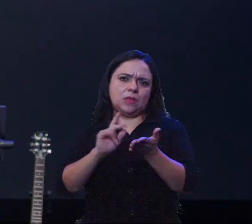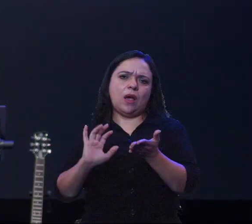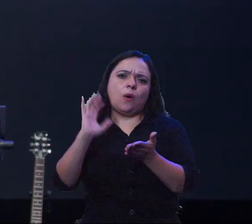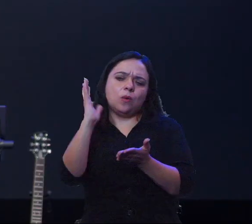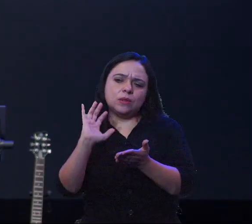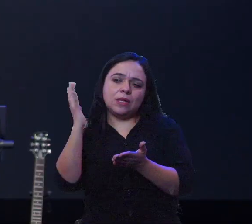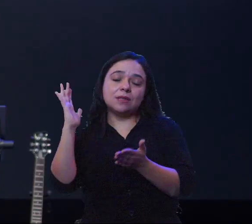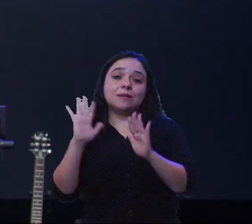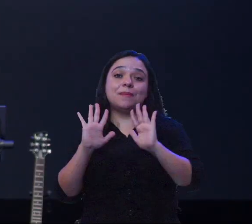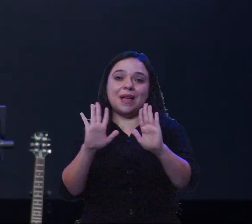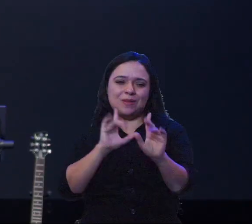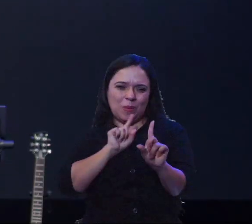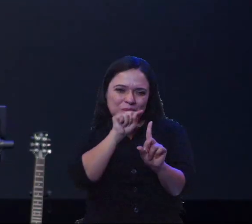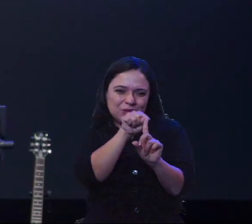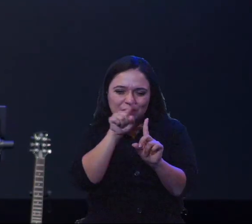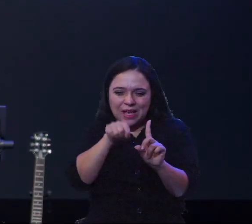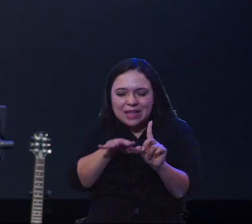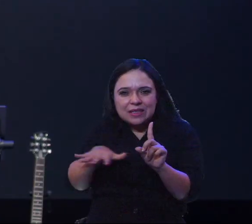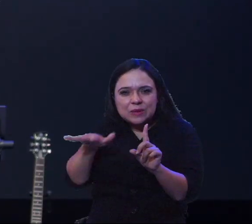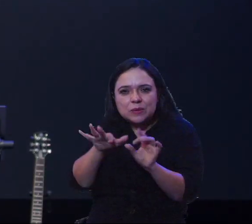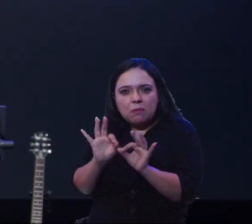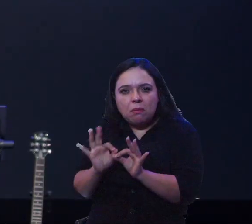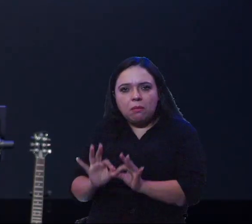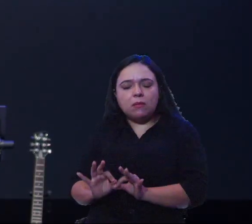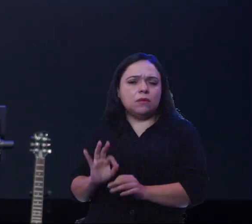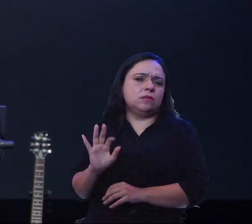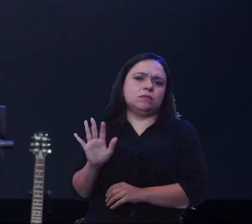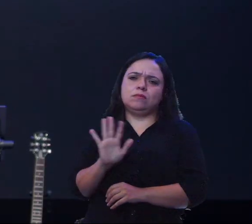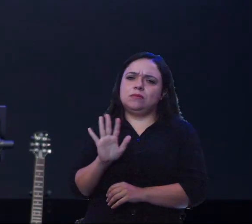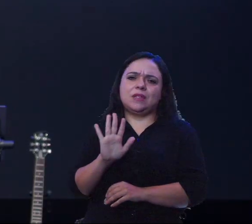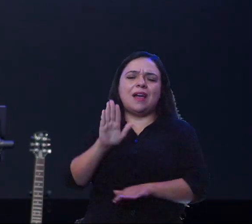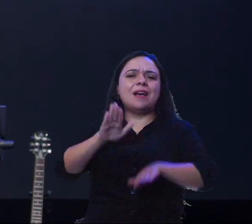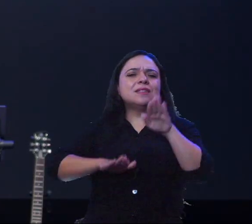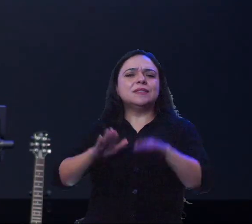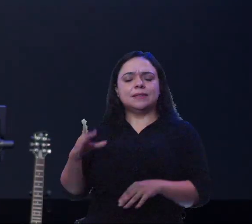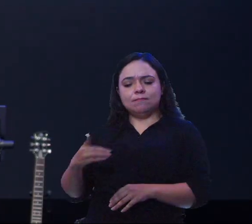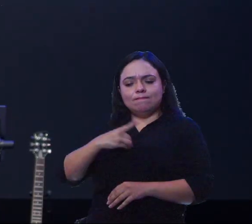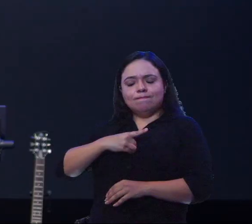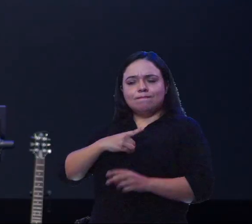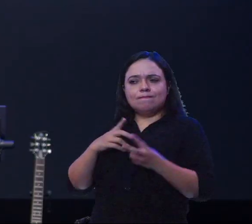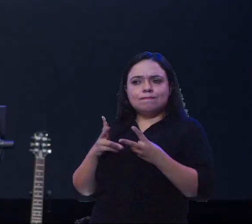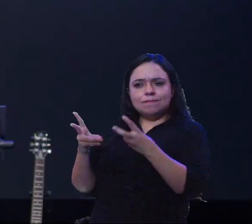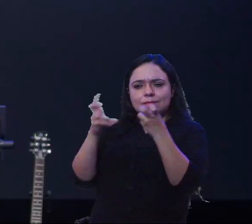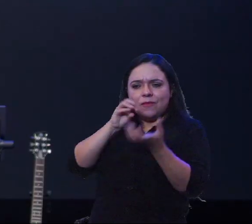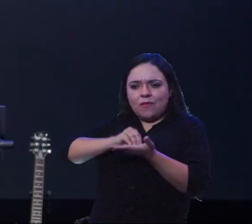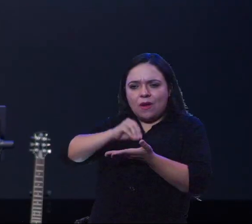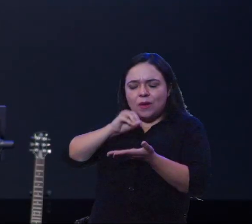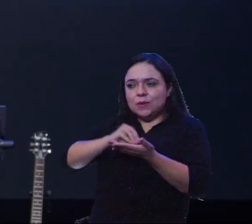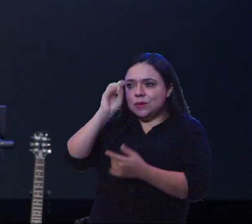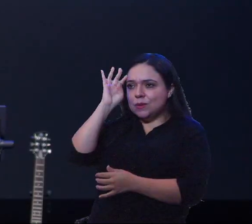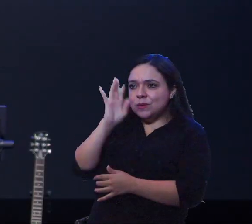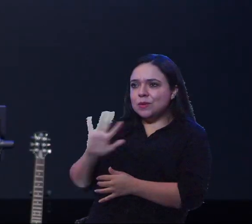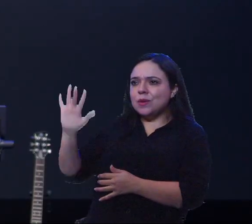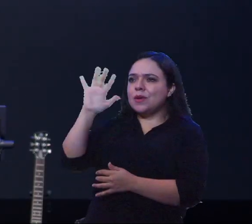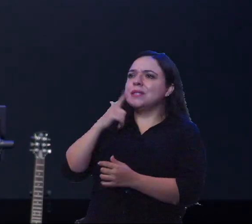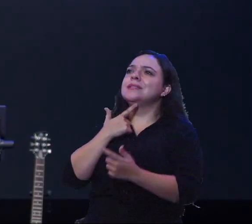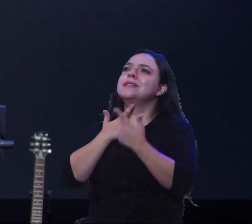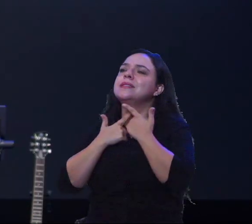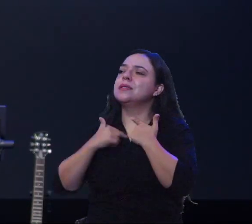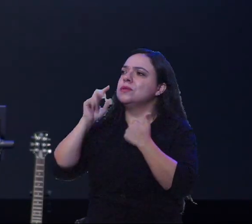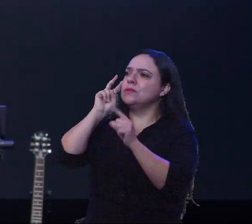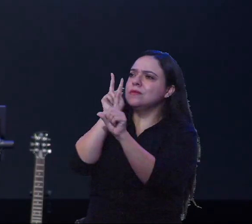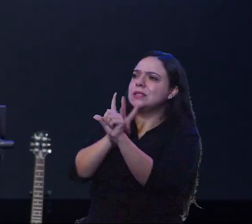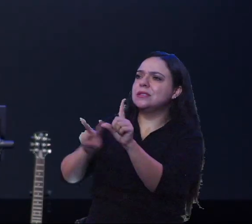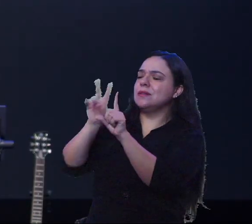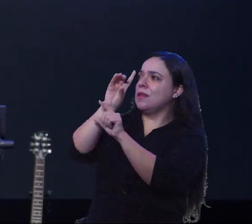o propósito de Deus. Muitas vezes não conseguimos discernir os nossos sonhos ou os desejos e as visões de Deus,